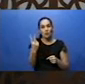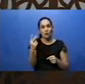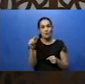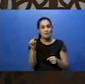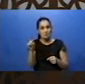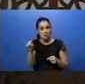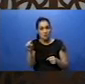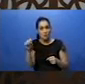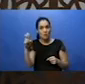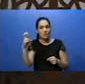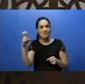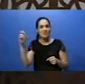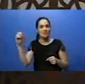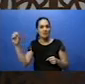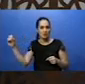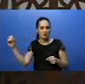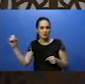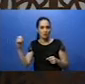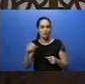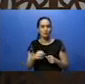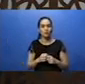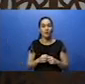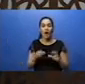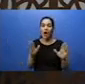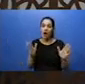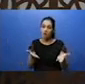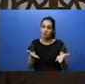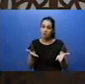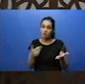62.500. Agora, eu quero